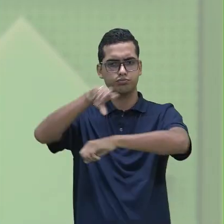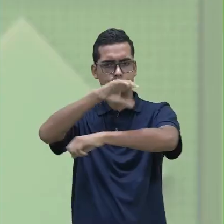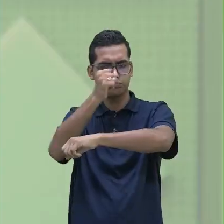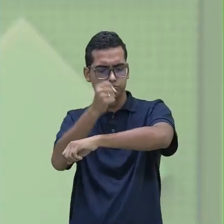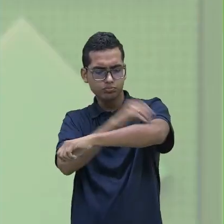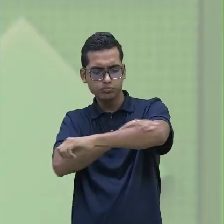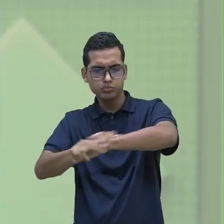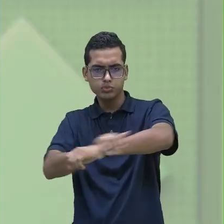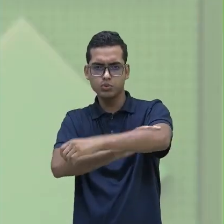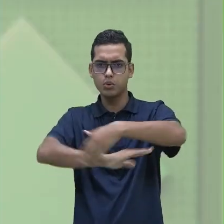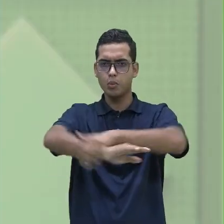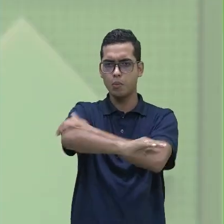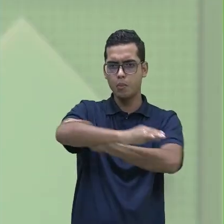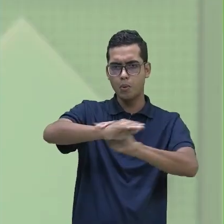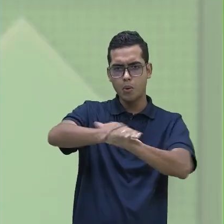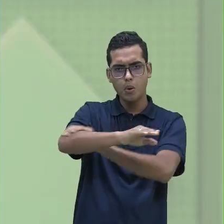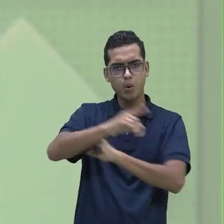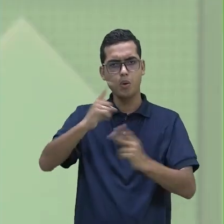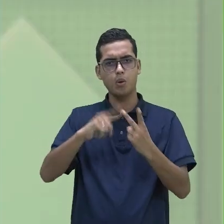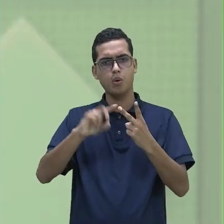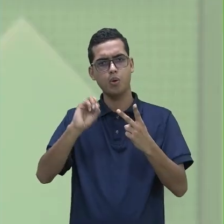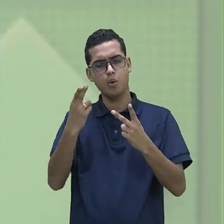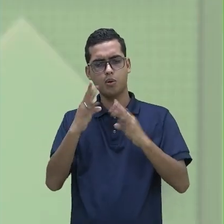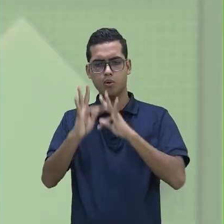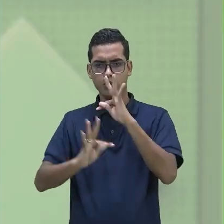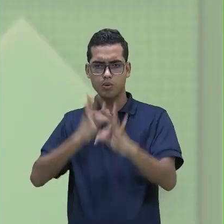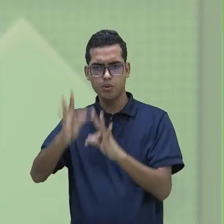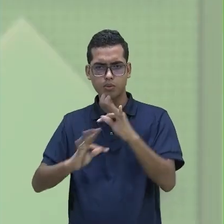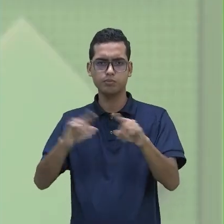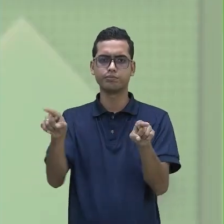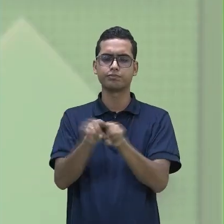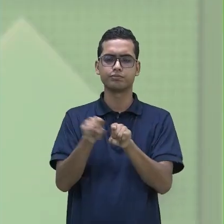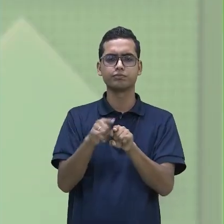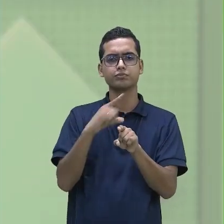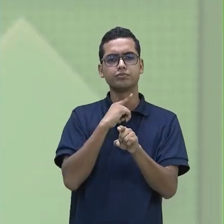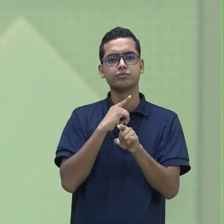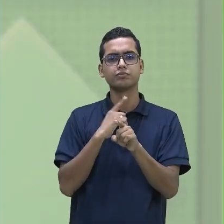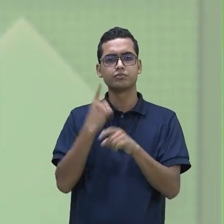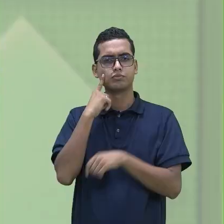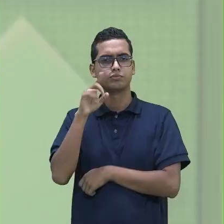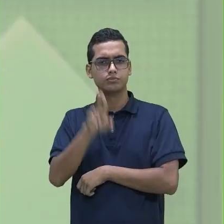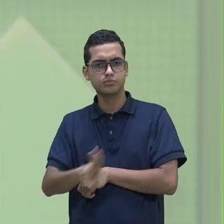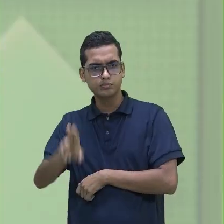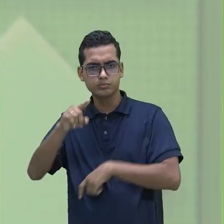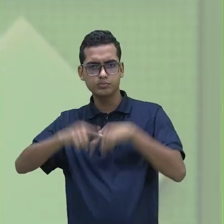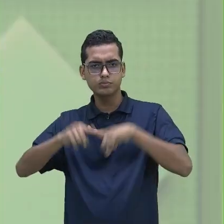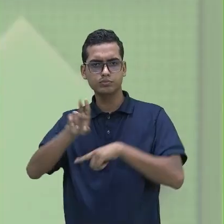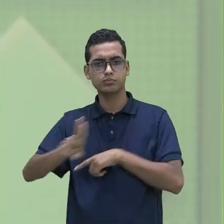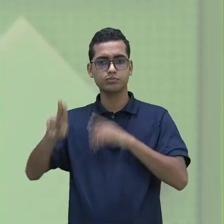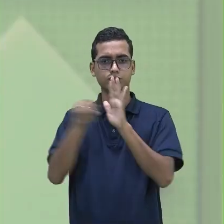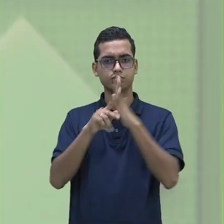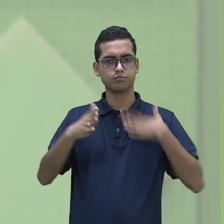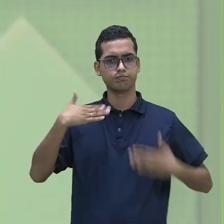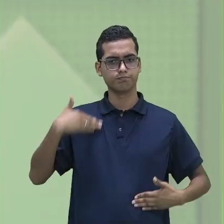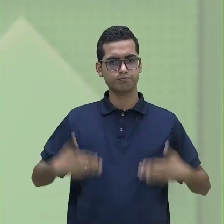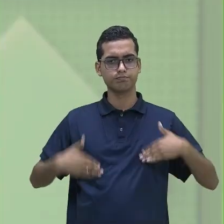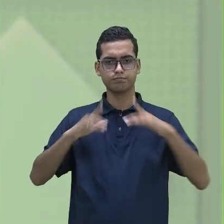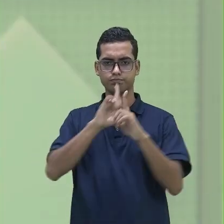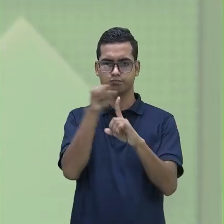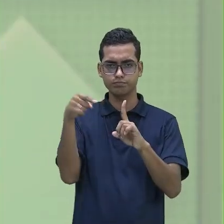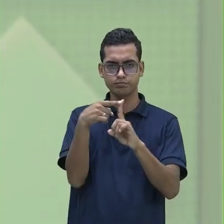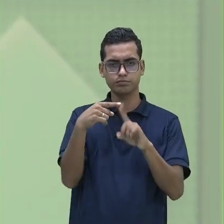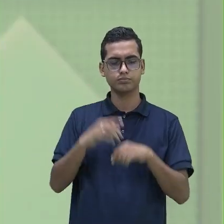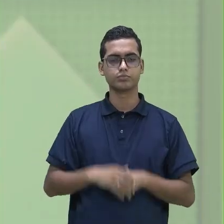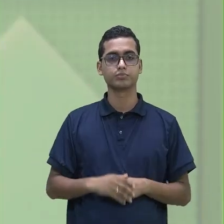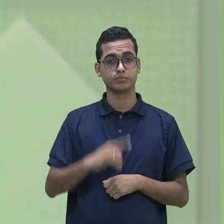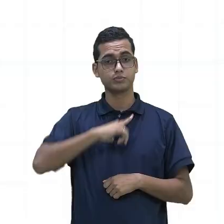utilizados na indústria, né, de estética e de cosméticos que são utilizados para o corpo. Mas também tem outras